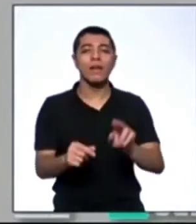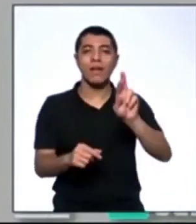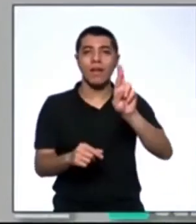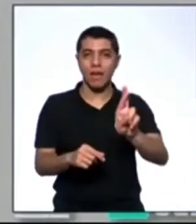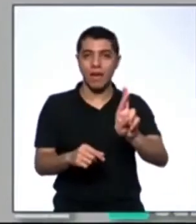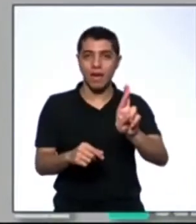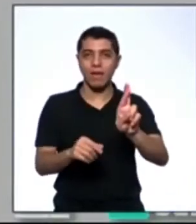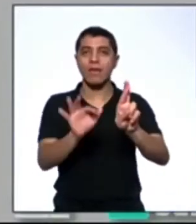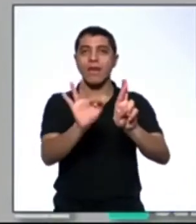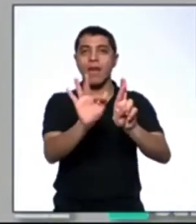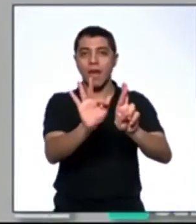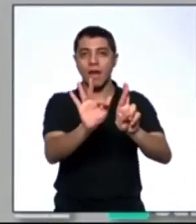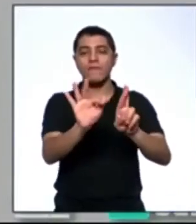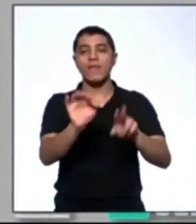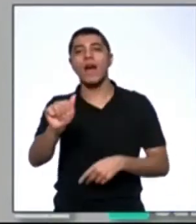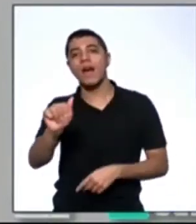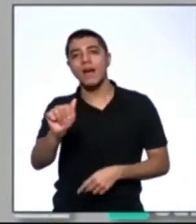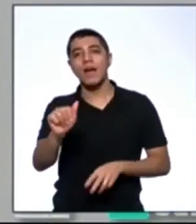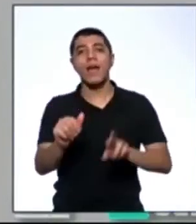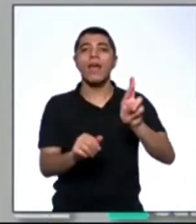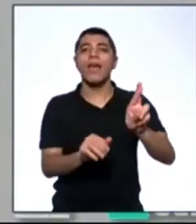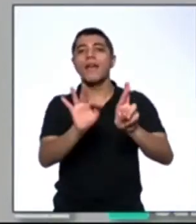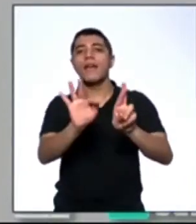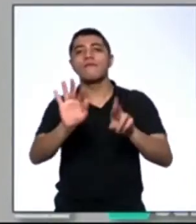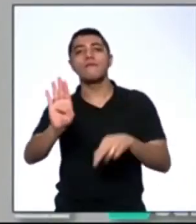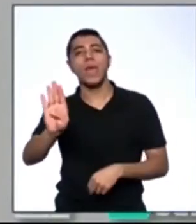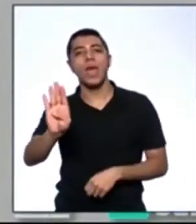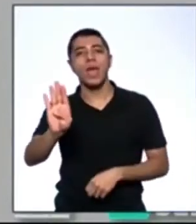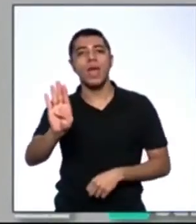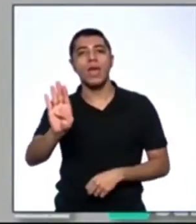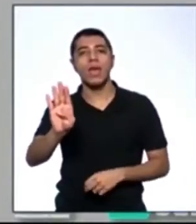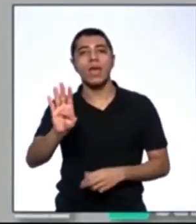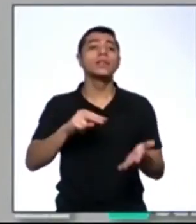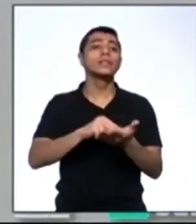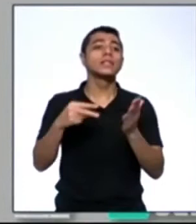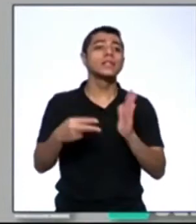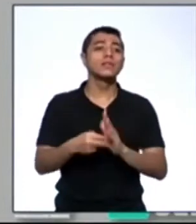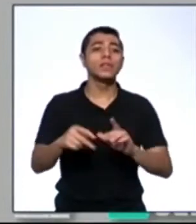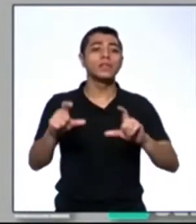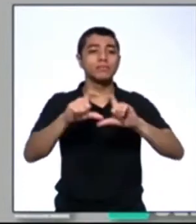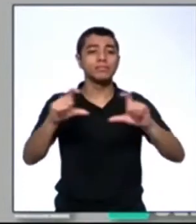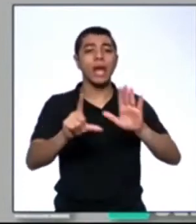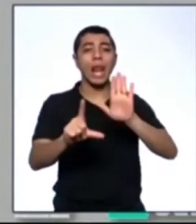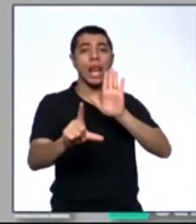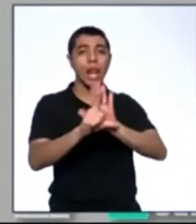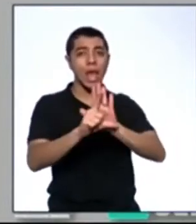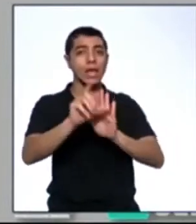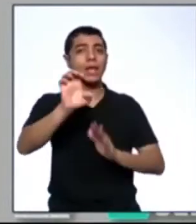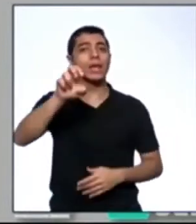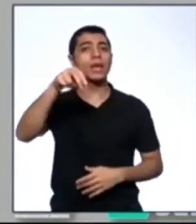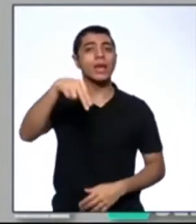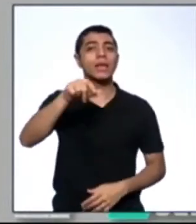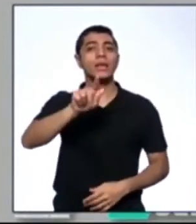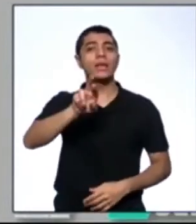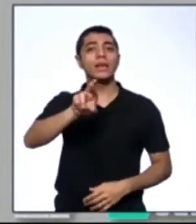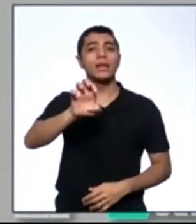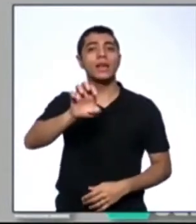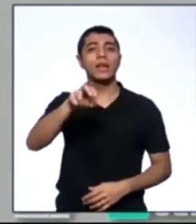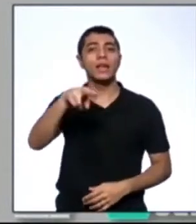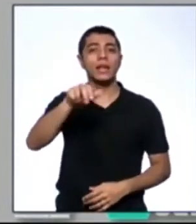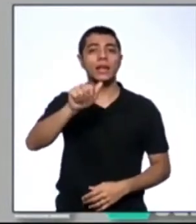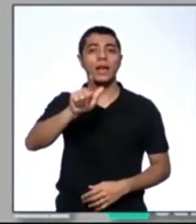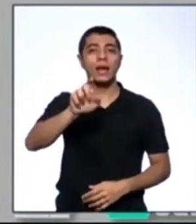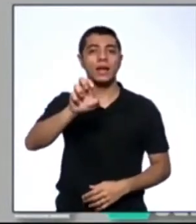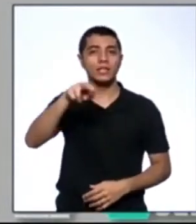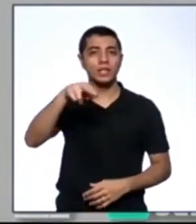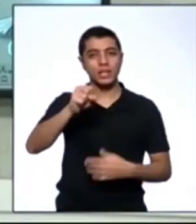é a fórmula chamada lei das engrenagens. O produto raio vezes frequência é uma constante. Então quer dizer,